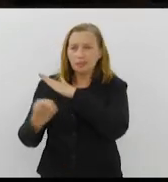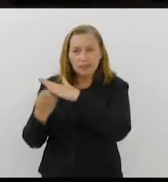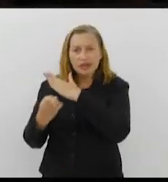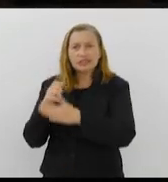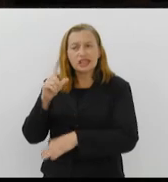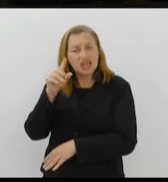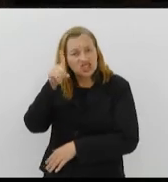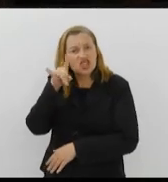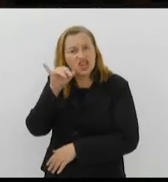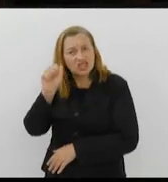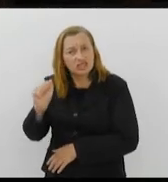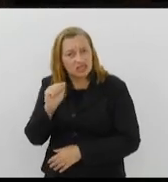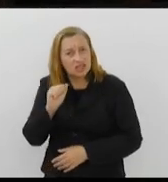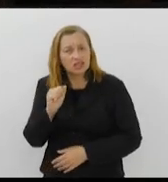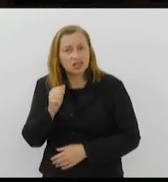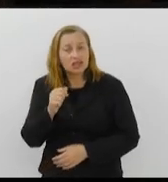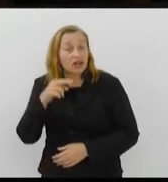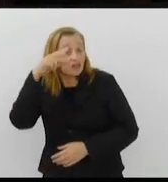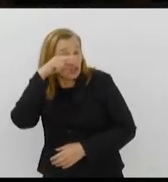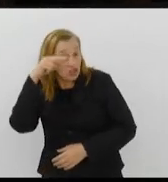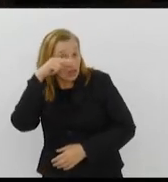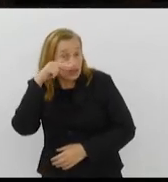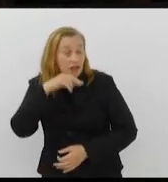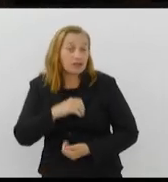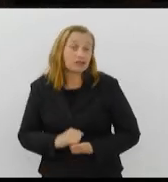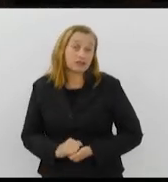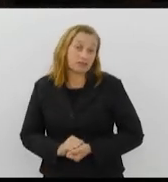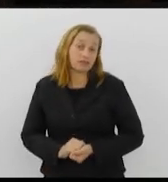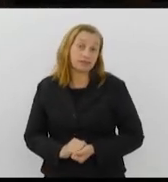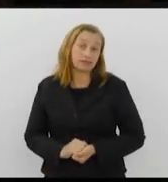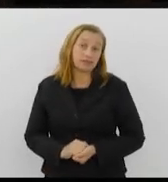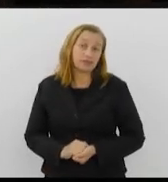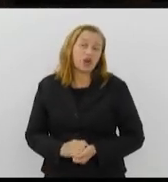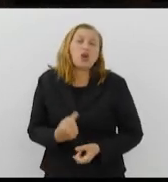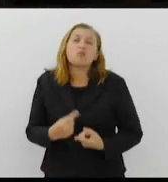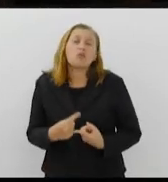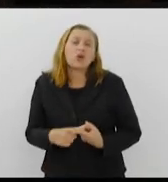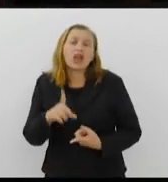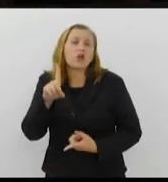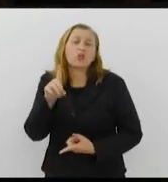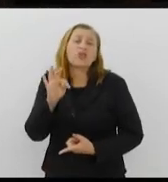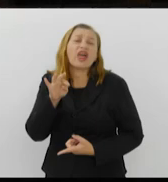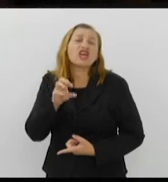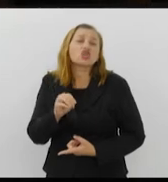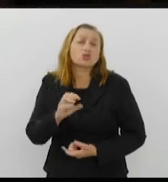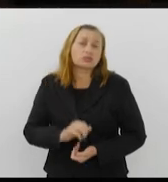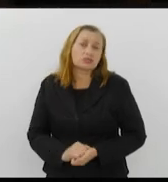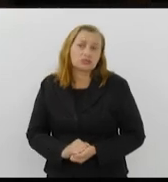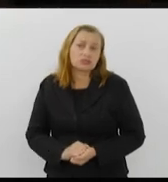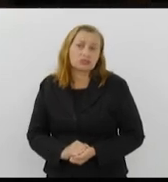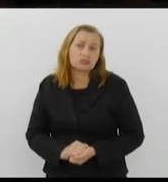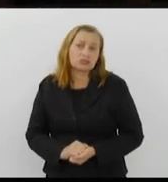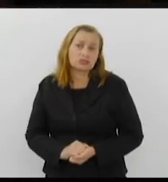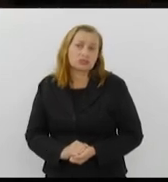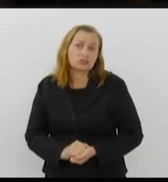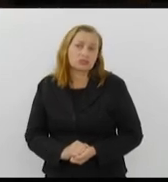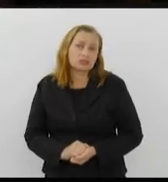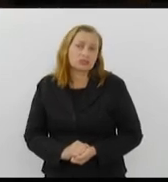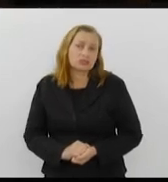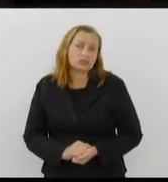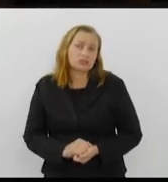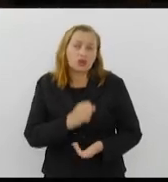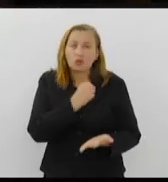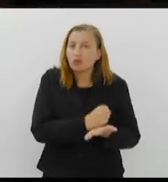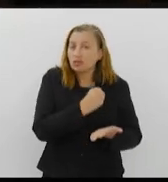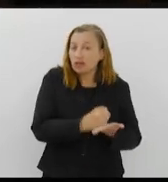Nós temos uma agência no Rio de Janeiro que visa a fiscalizar. E por que existe o DETRO? Cabide de emprego,